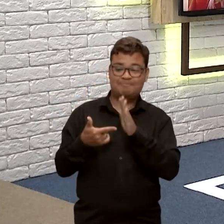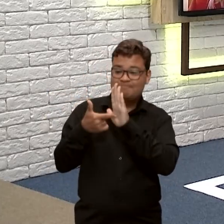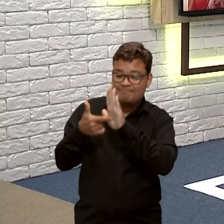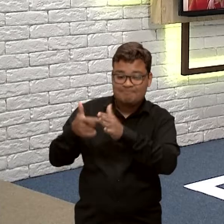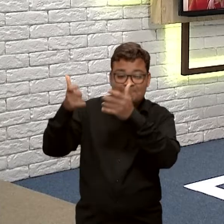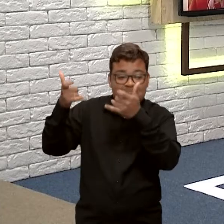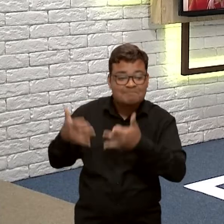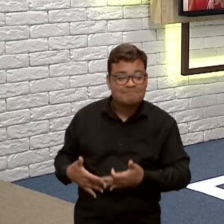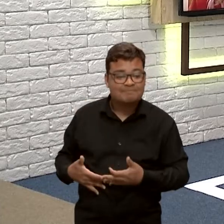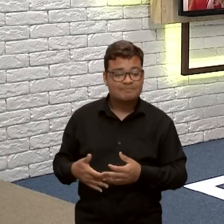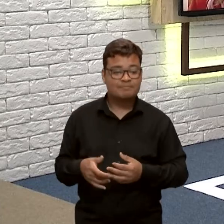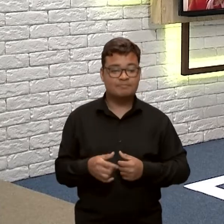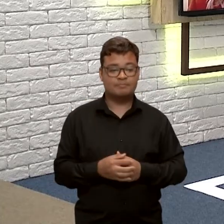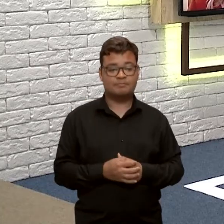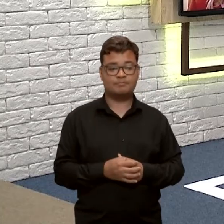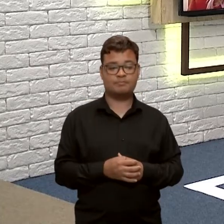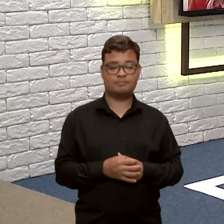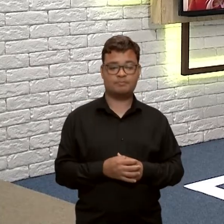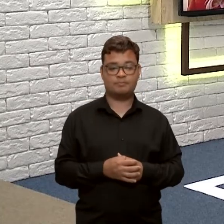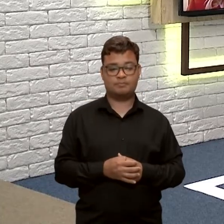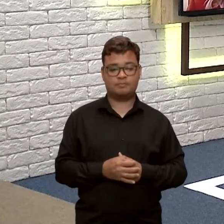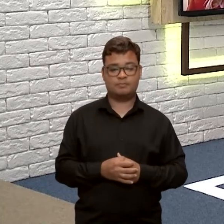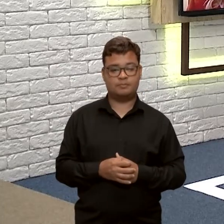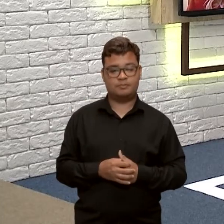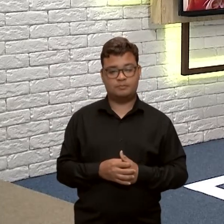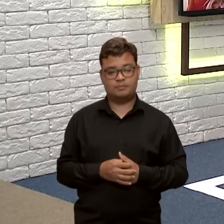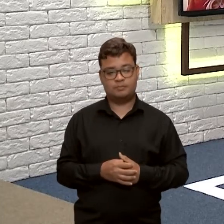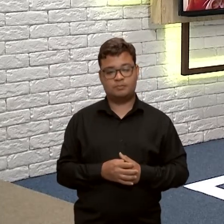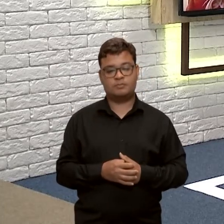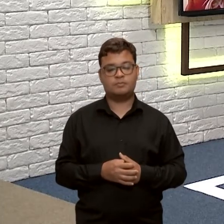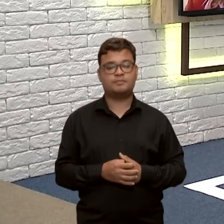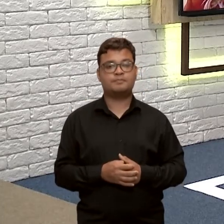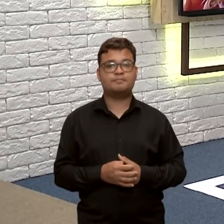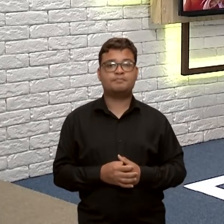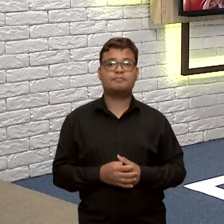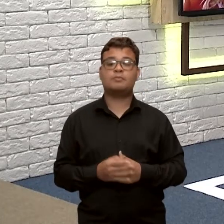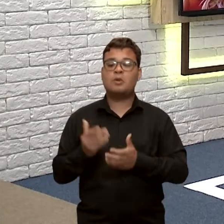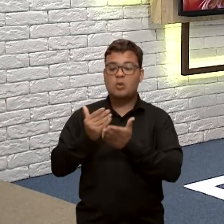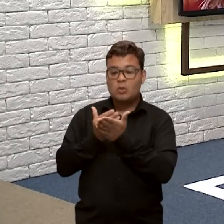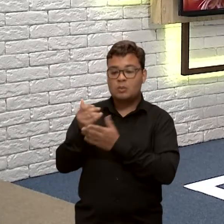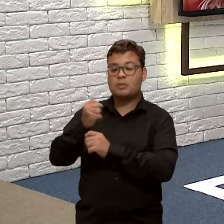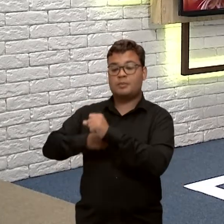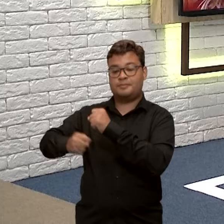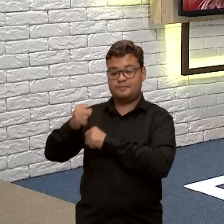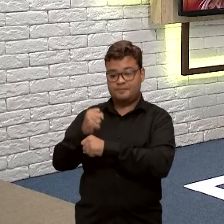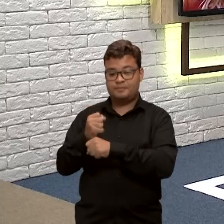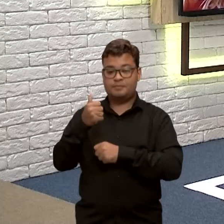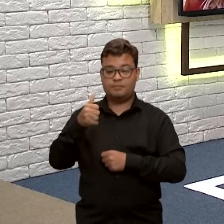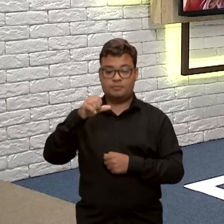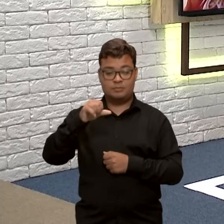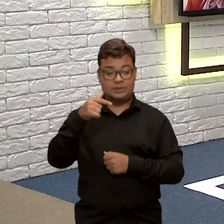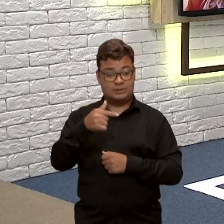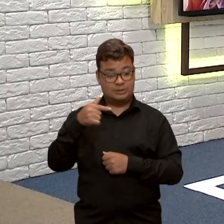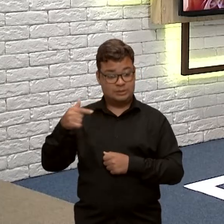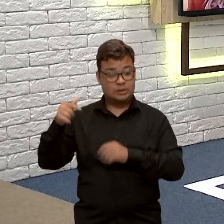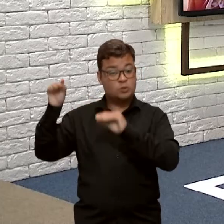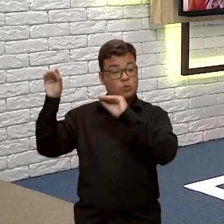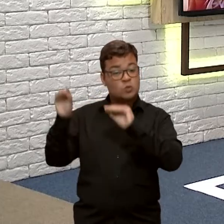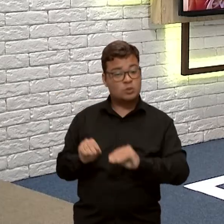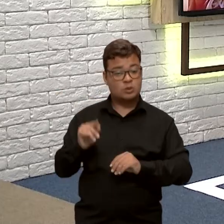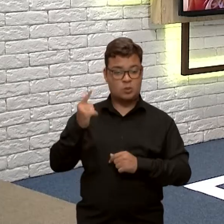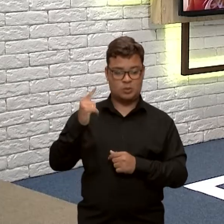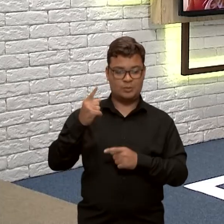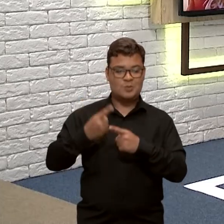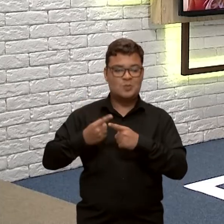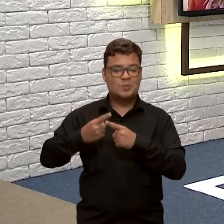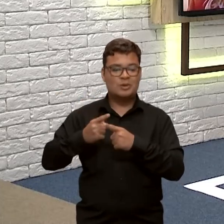orgulha mais. Bom, tudo começou em 77, quando eu vim morar em Goiânia, que eu sou de uma